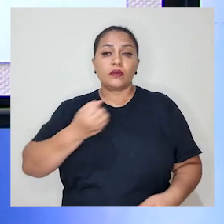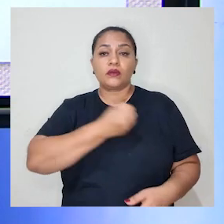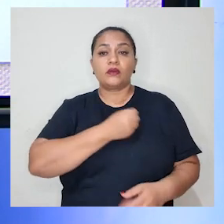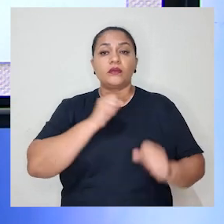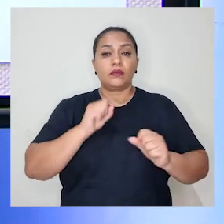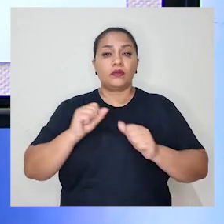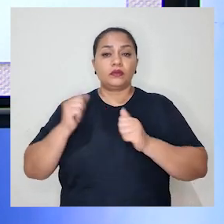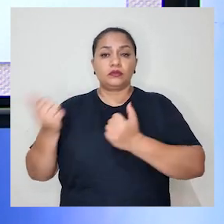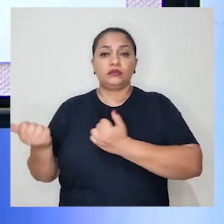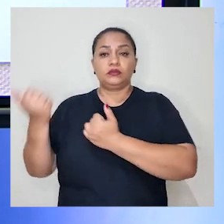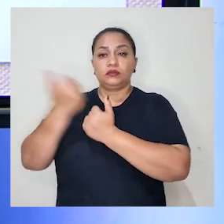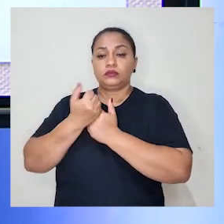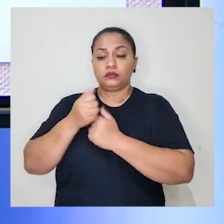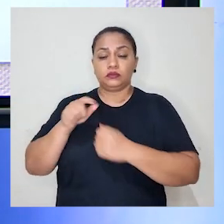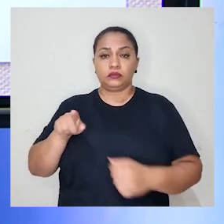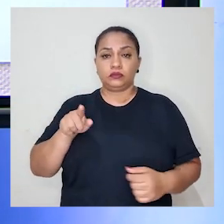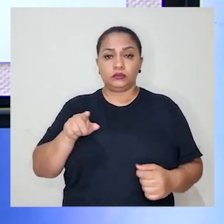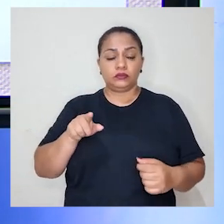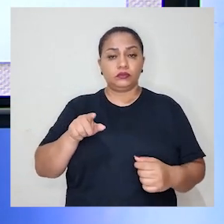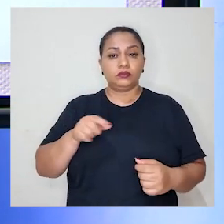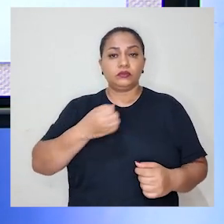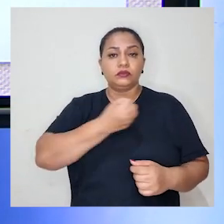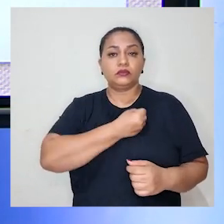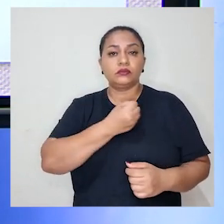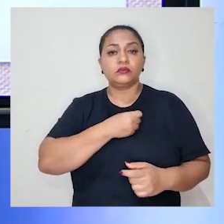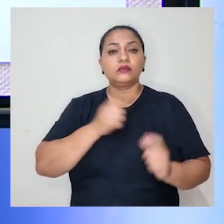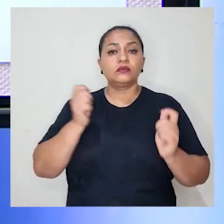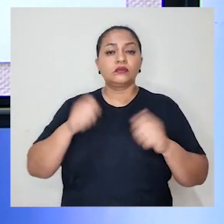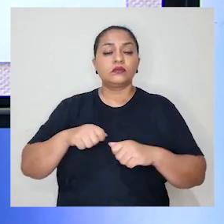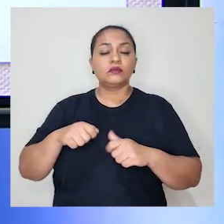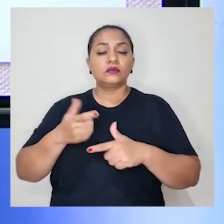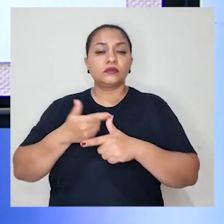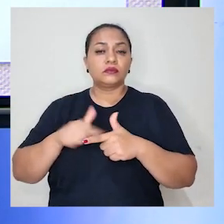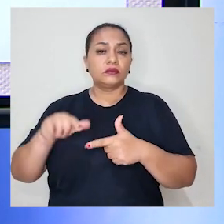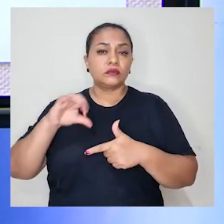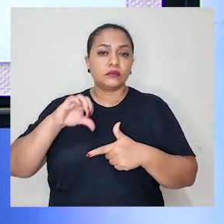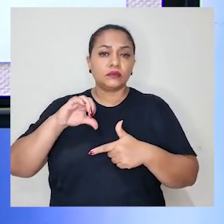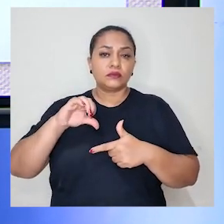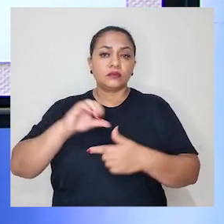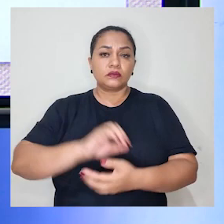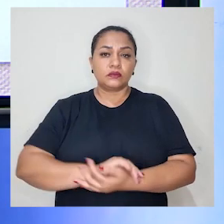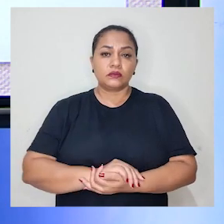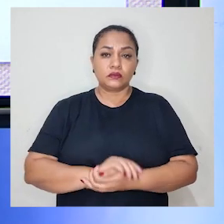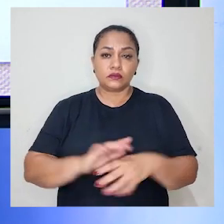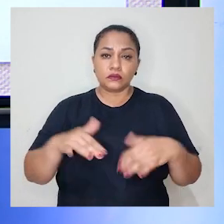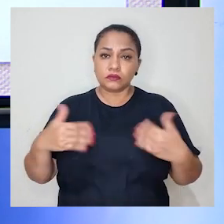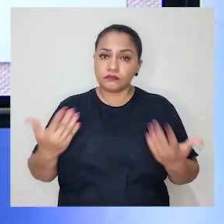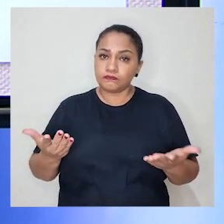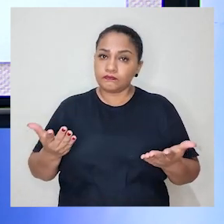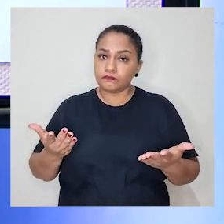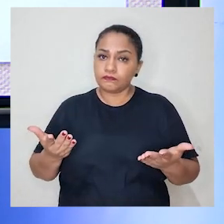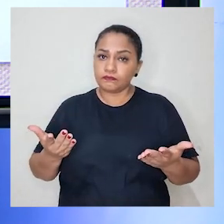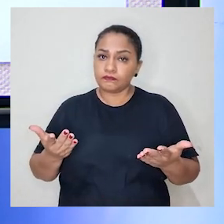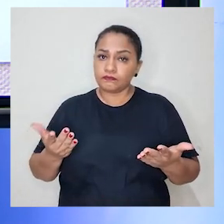posso colocar aqui para que esse número seja divisível por 9?